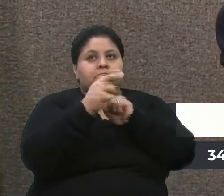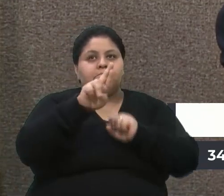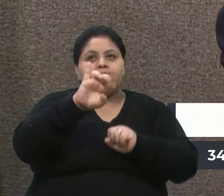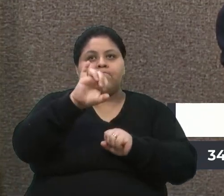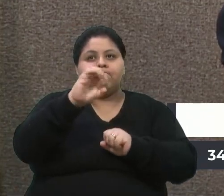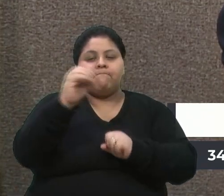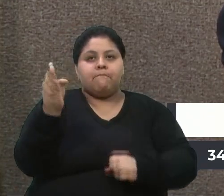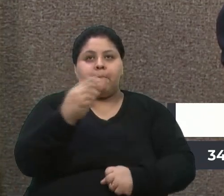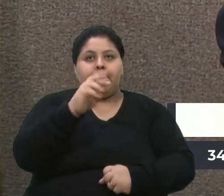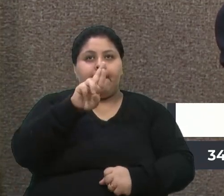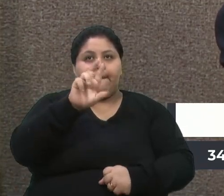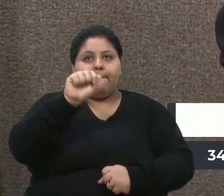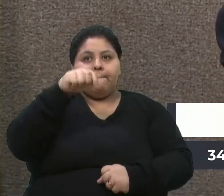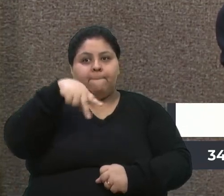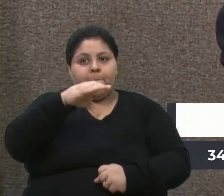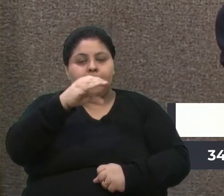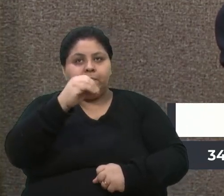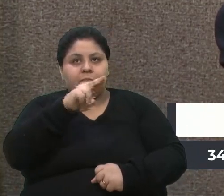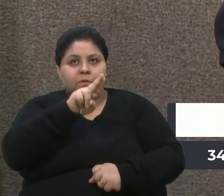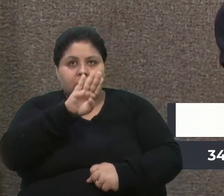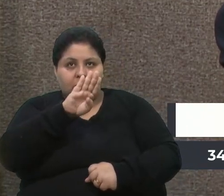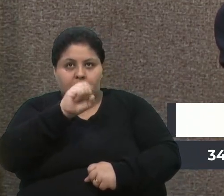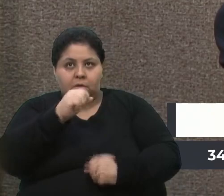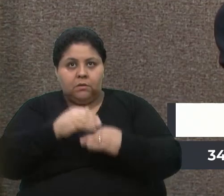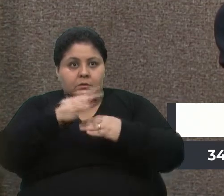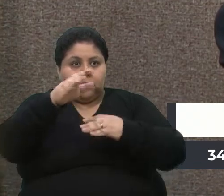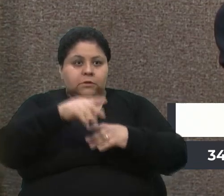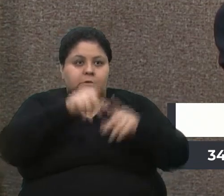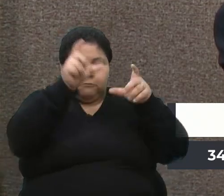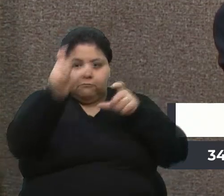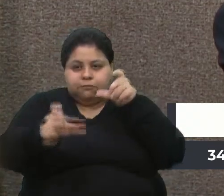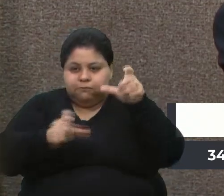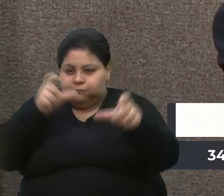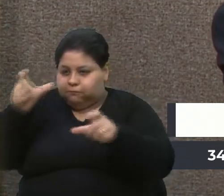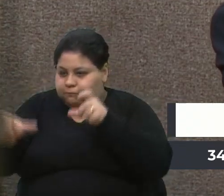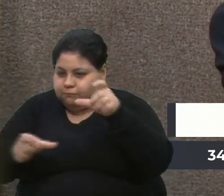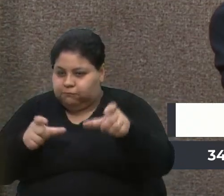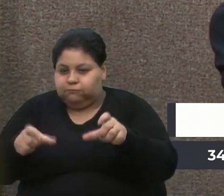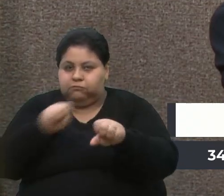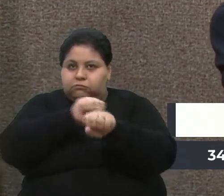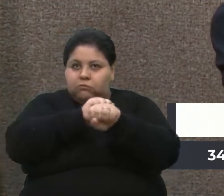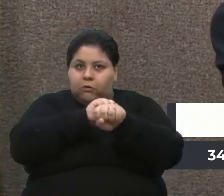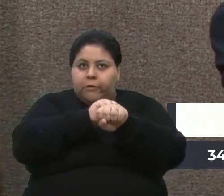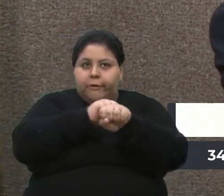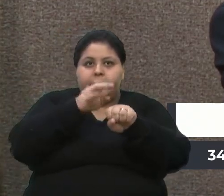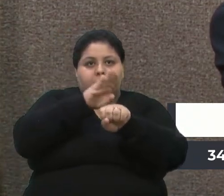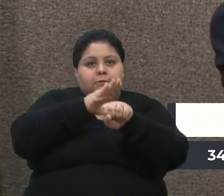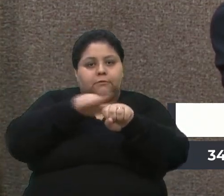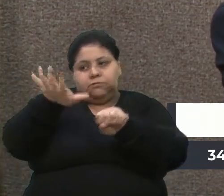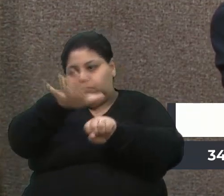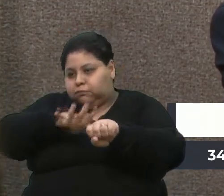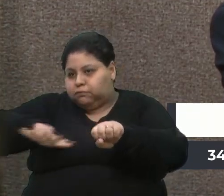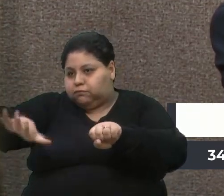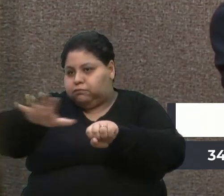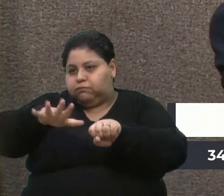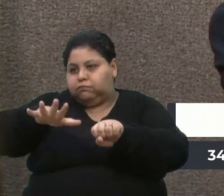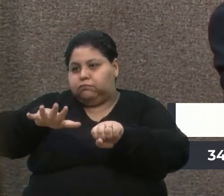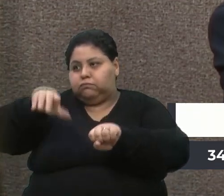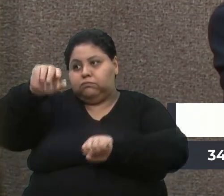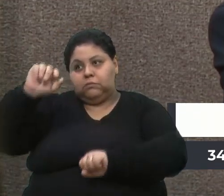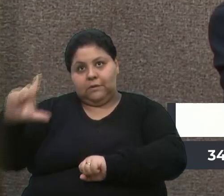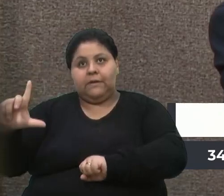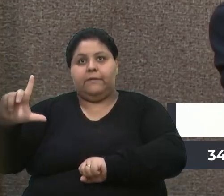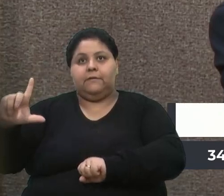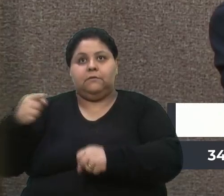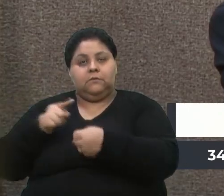UBSs mais movimentadas do território aí de Cinquentenário, Tijuca, essa região leste da cidade,